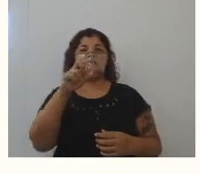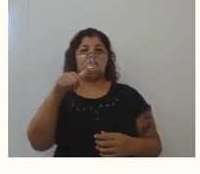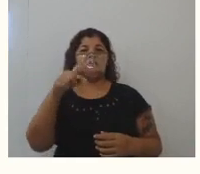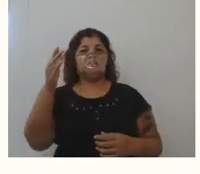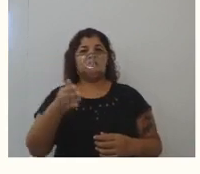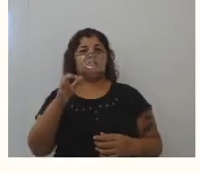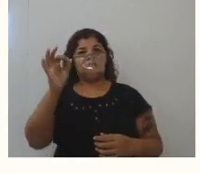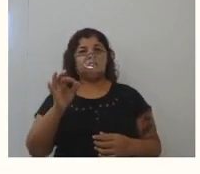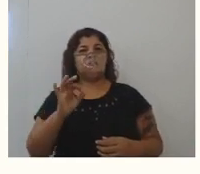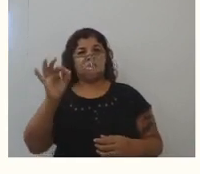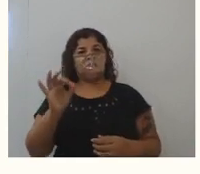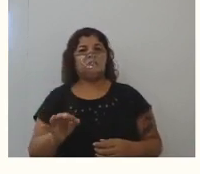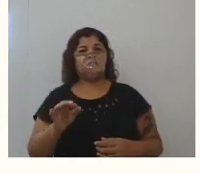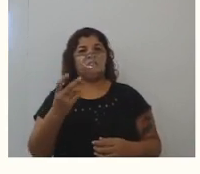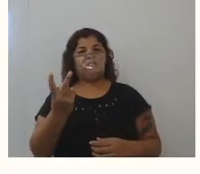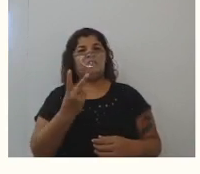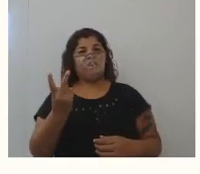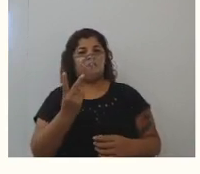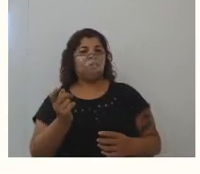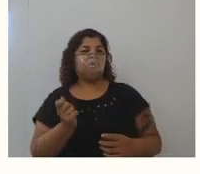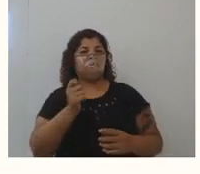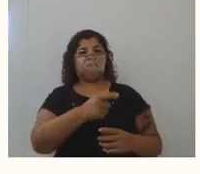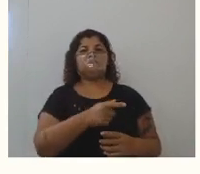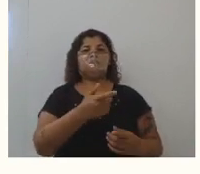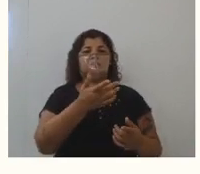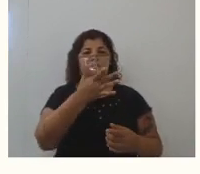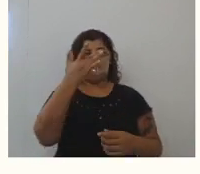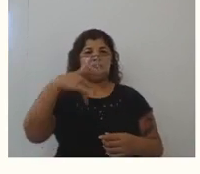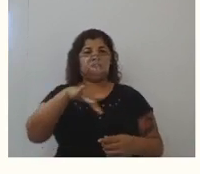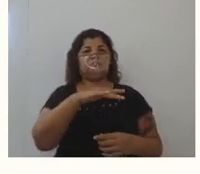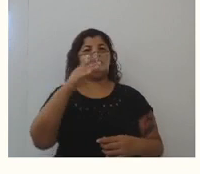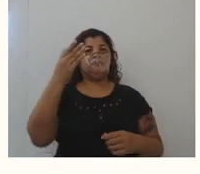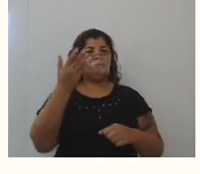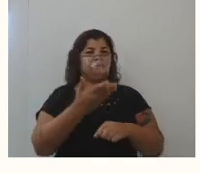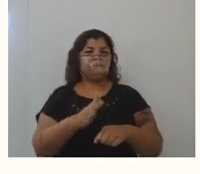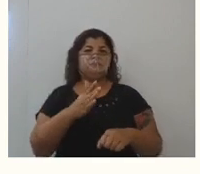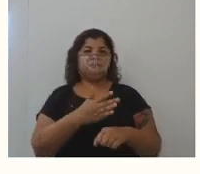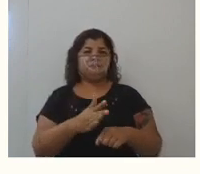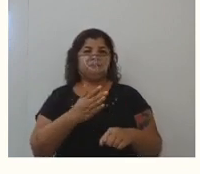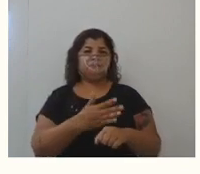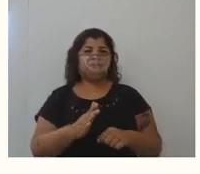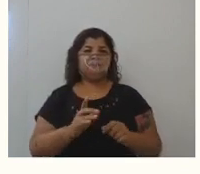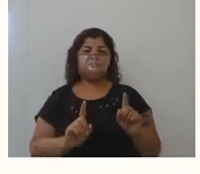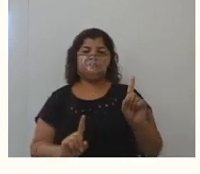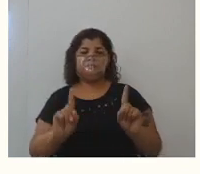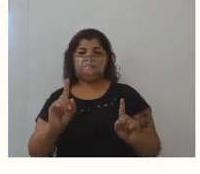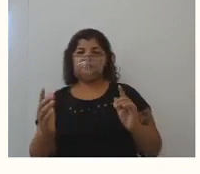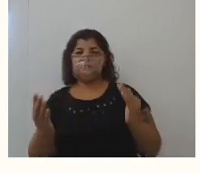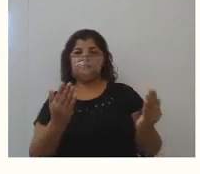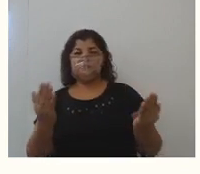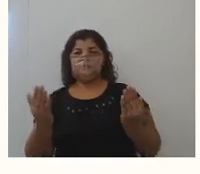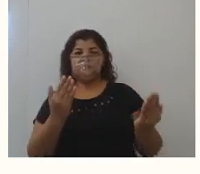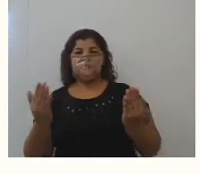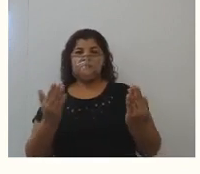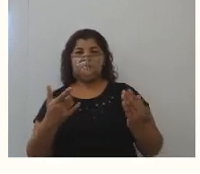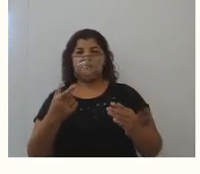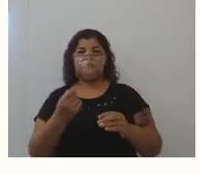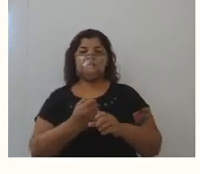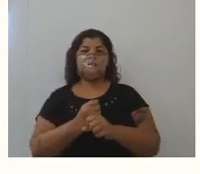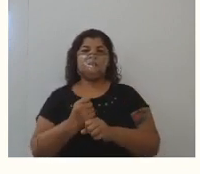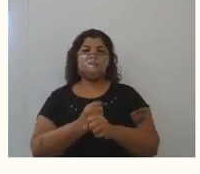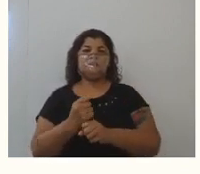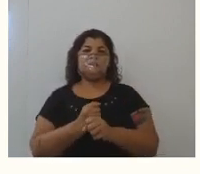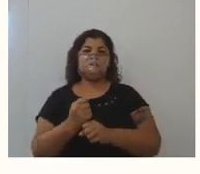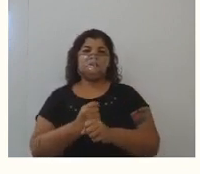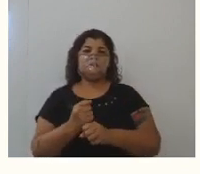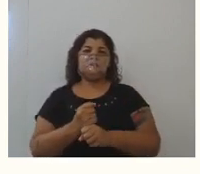57% do valor dos rendimentos de brancos, certo? Mantendo-se o ritmo de equiparação observado nos últimos 20 anos,